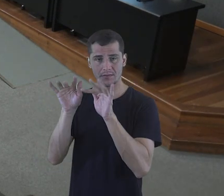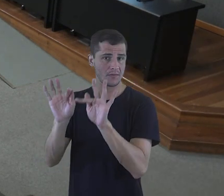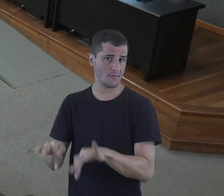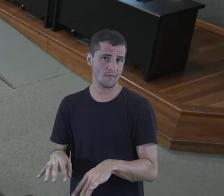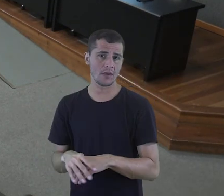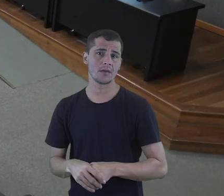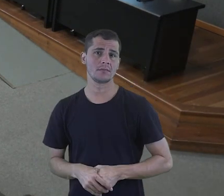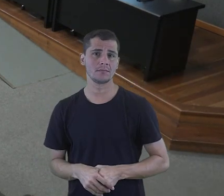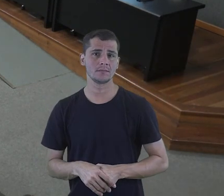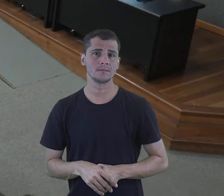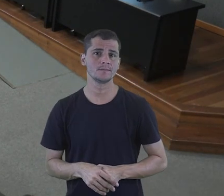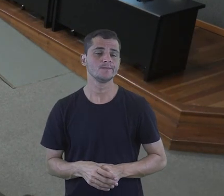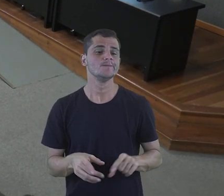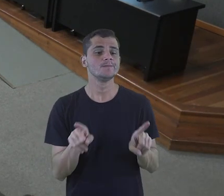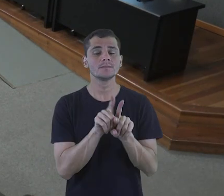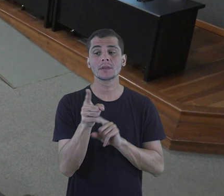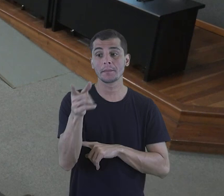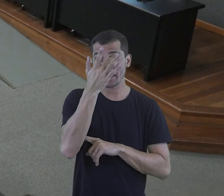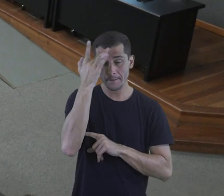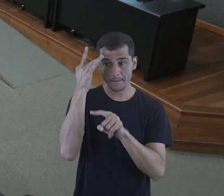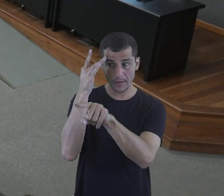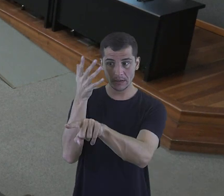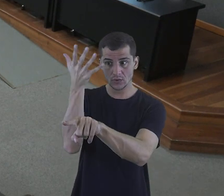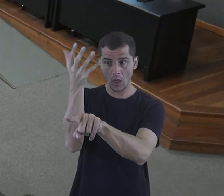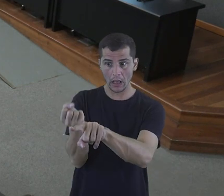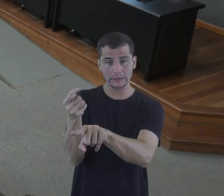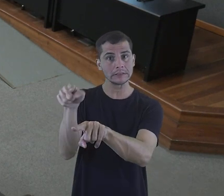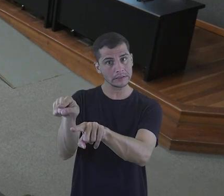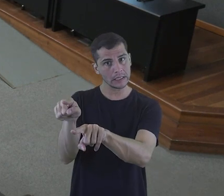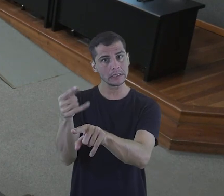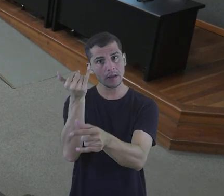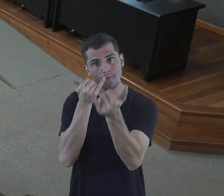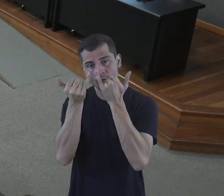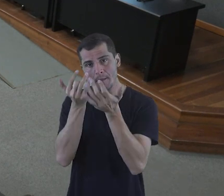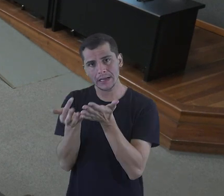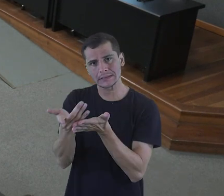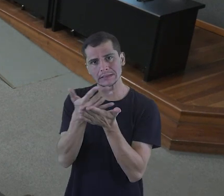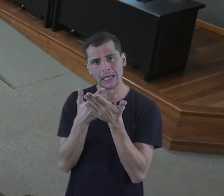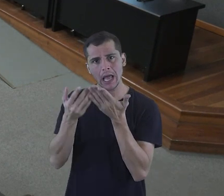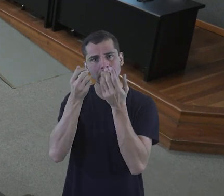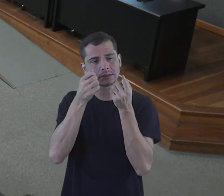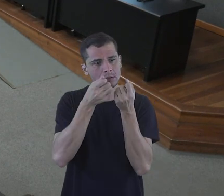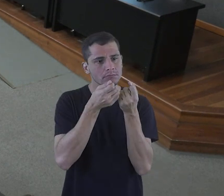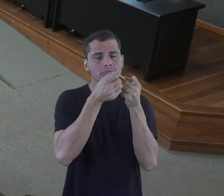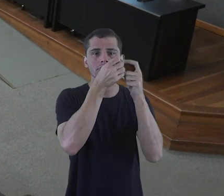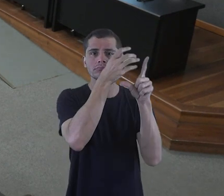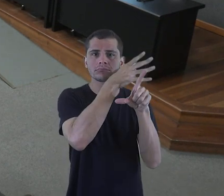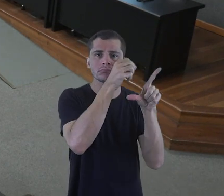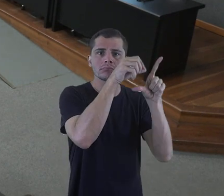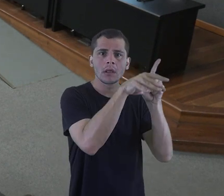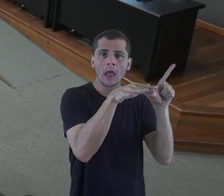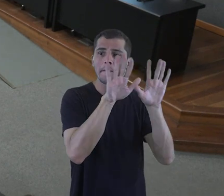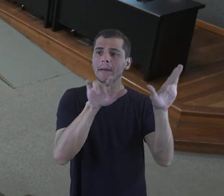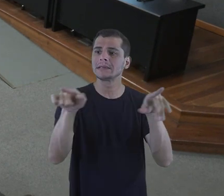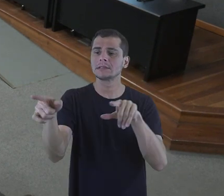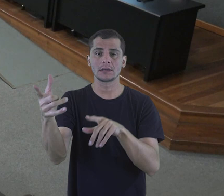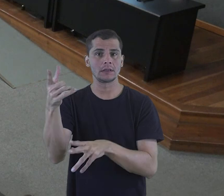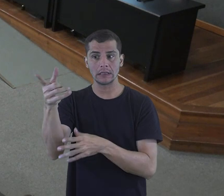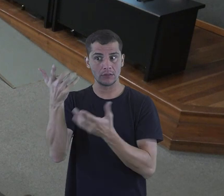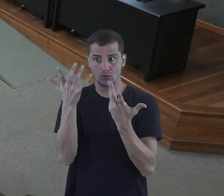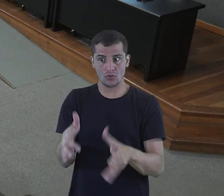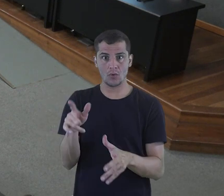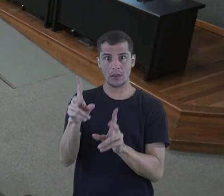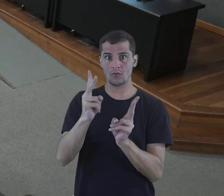revogação do consentimento titular deu o consentimento livre inequívoco informado diz que não quer mais retira o consentimento